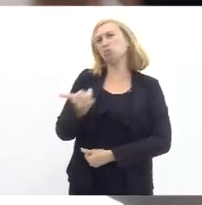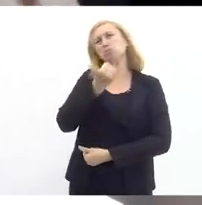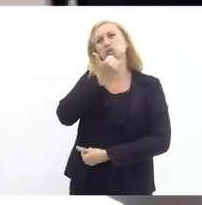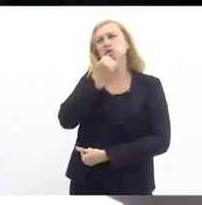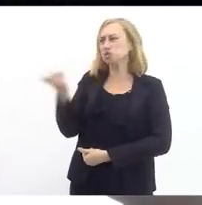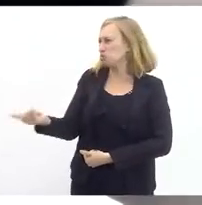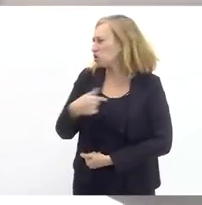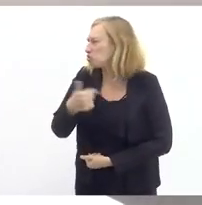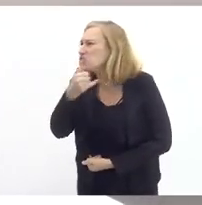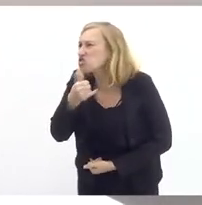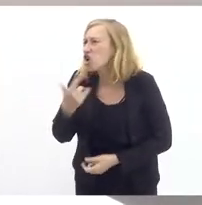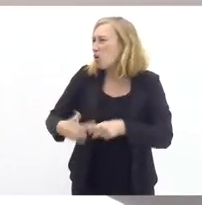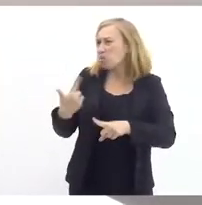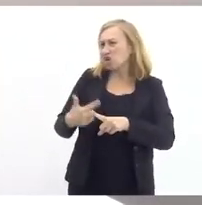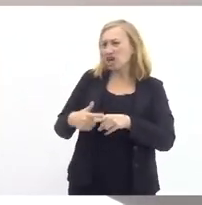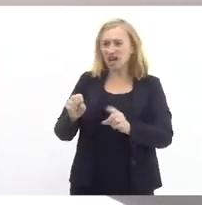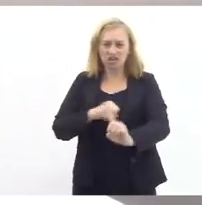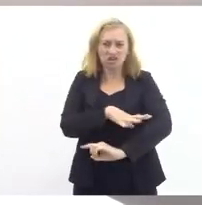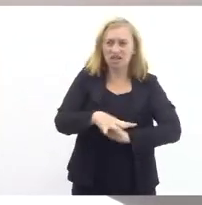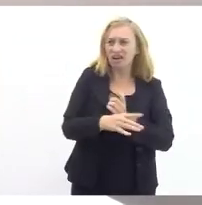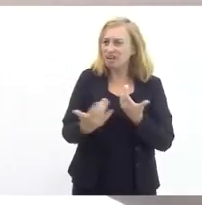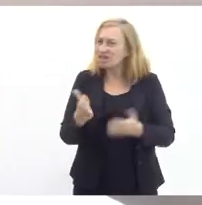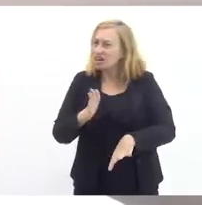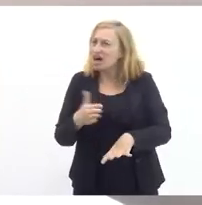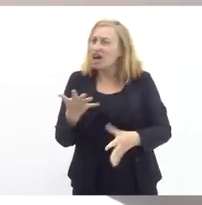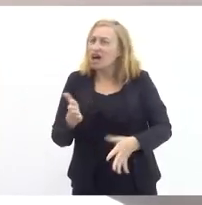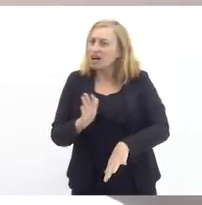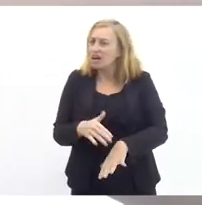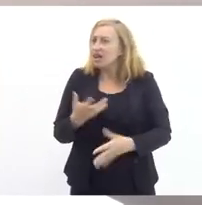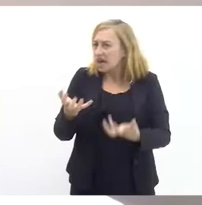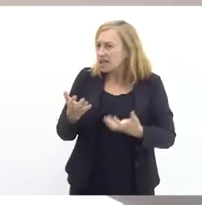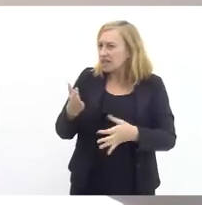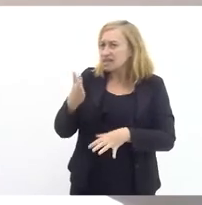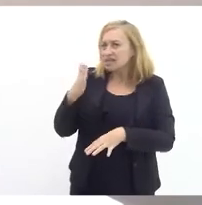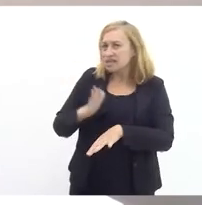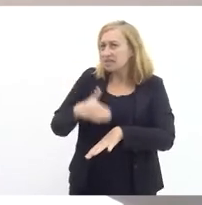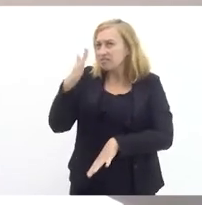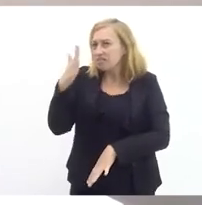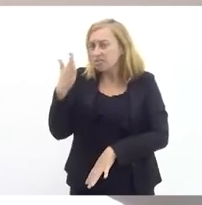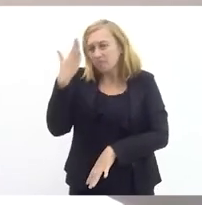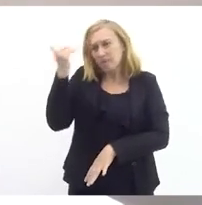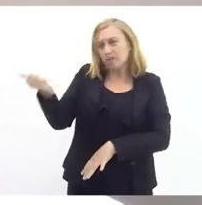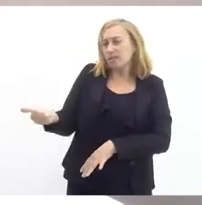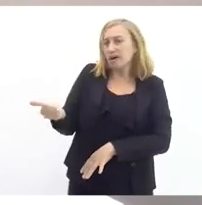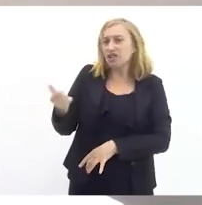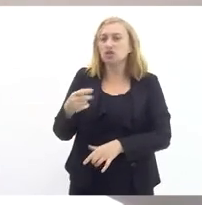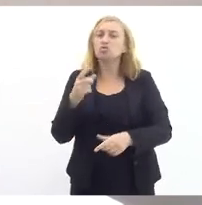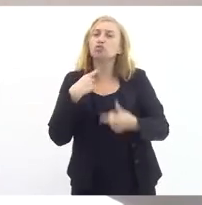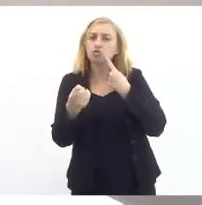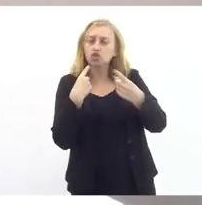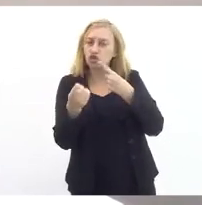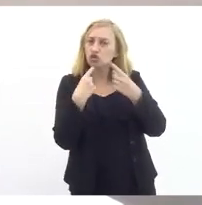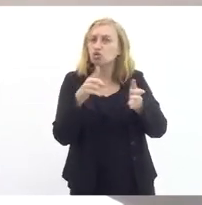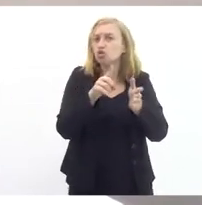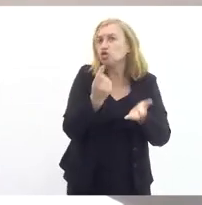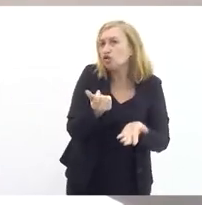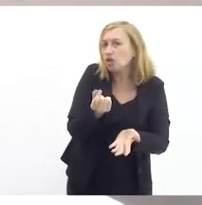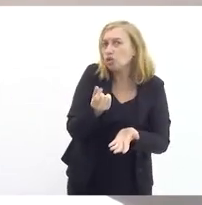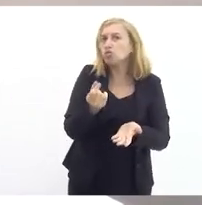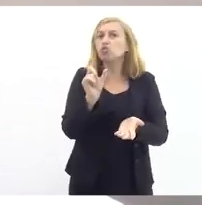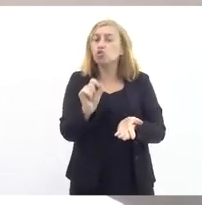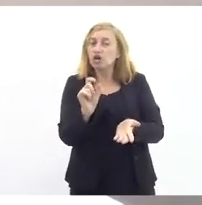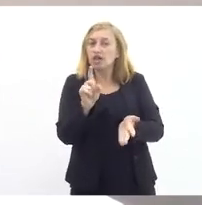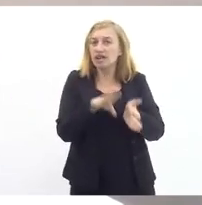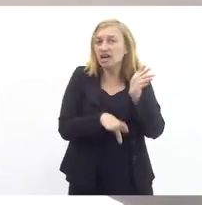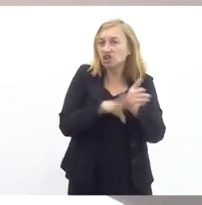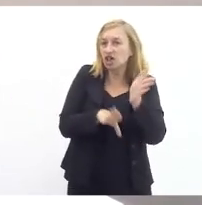muito triste, porque a sociedade civil esperava muito mais, né? Está aqui hoje discutindo os valores do que foi gasto, porque eles